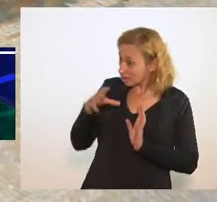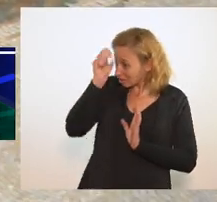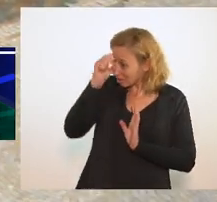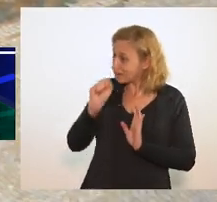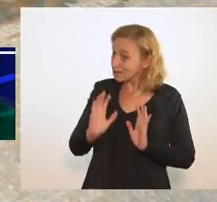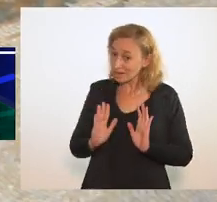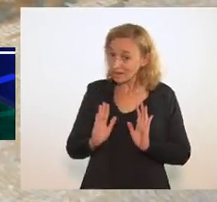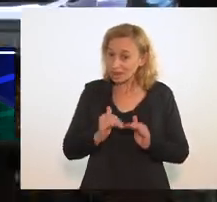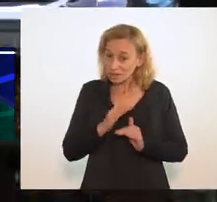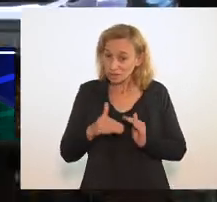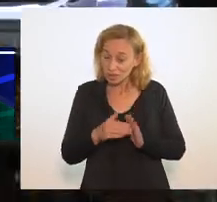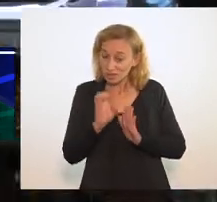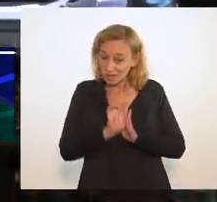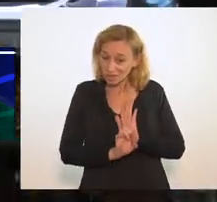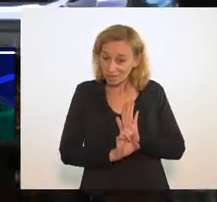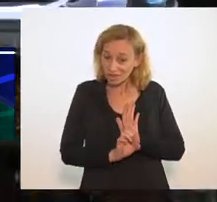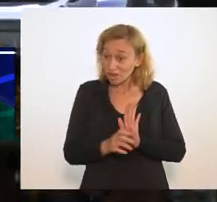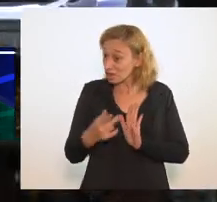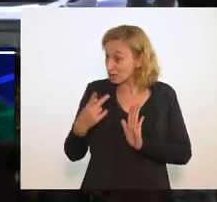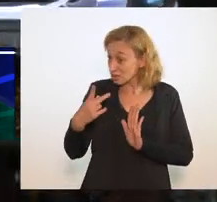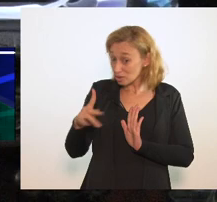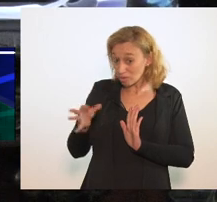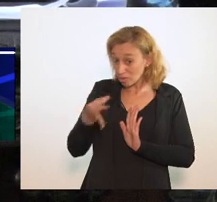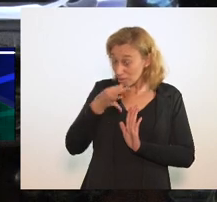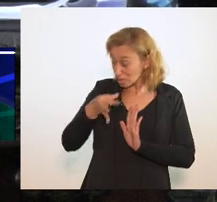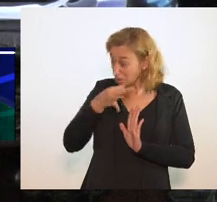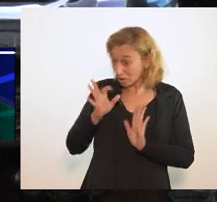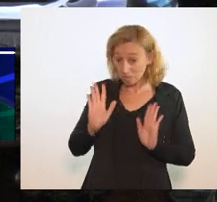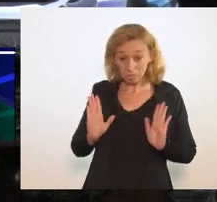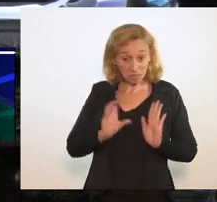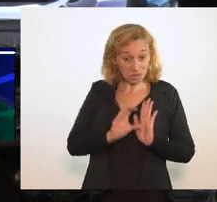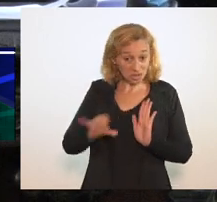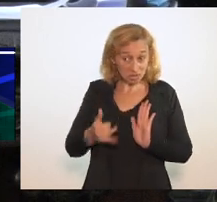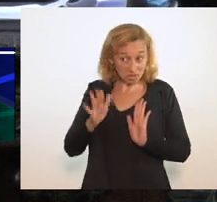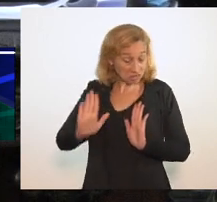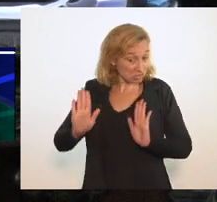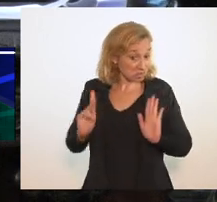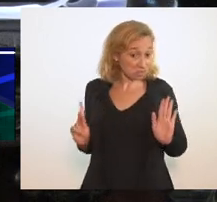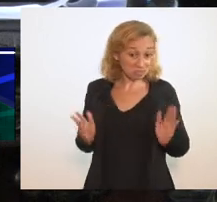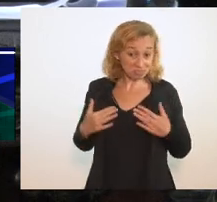emendas, senhor presidente. Quem dá parecer favorável com emenda, depois troca, não tem problema nenhum.